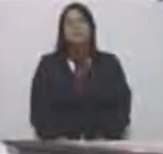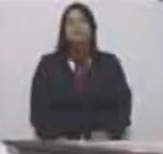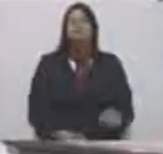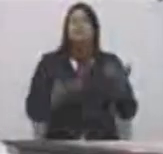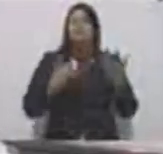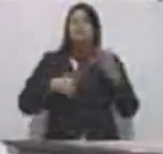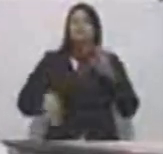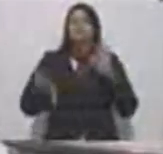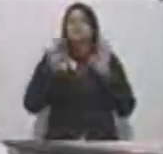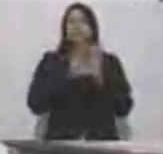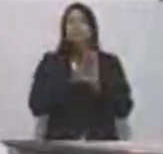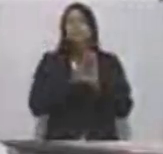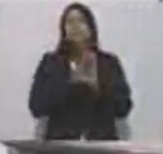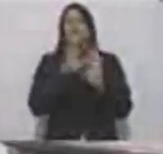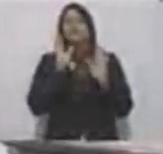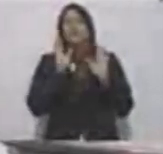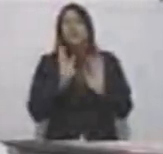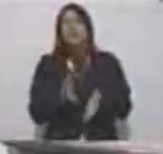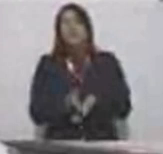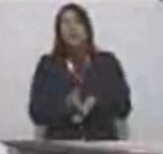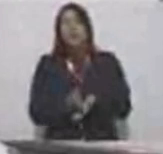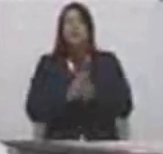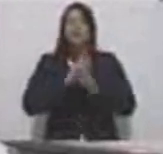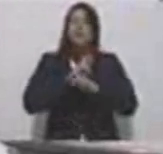chegou várias vezes,